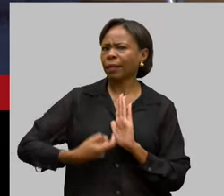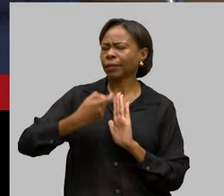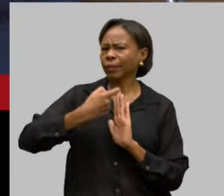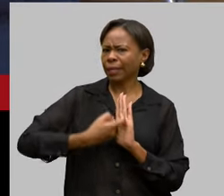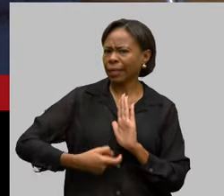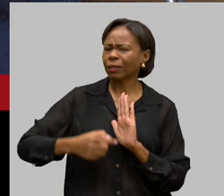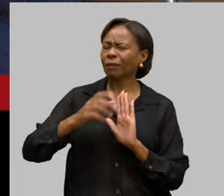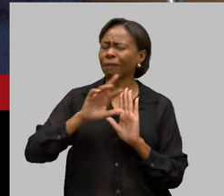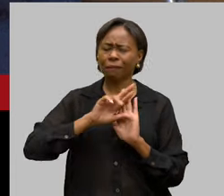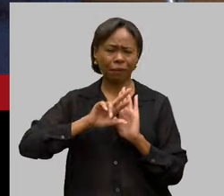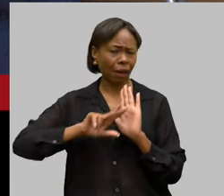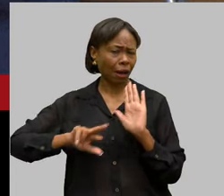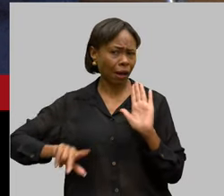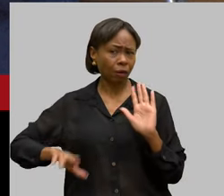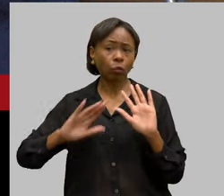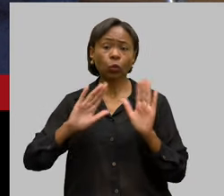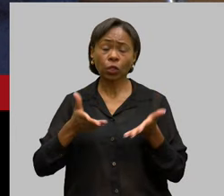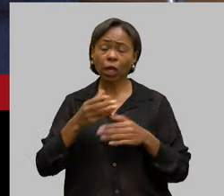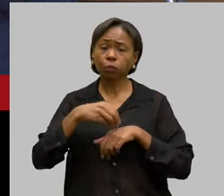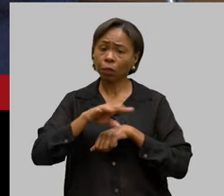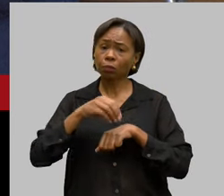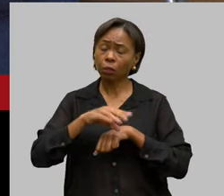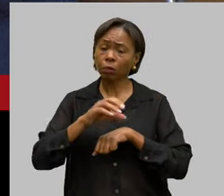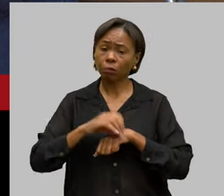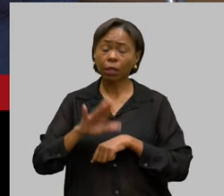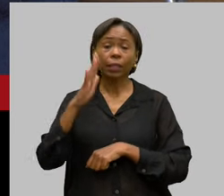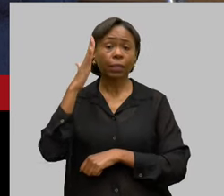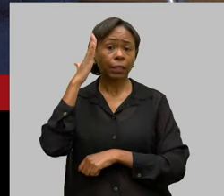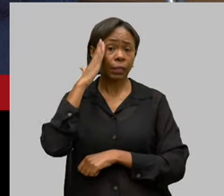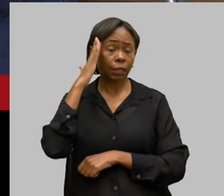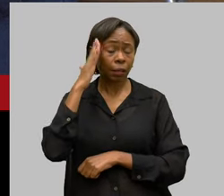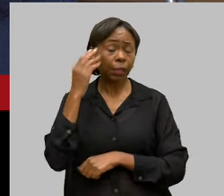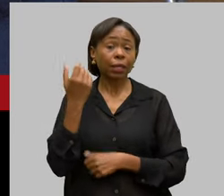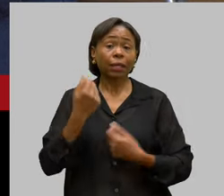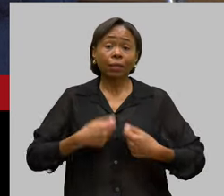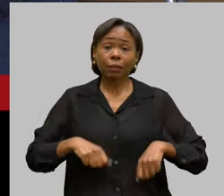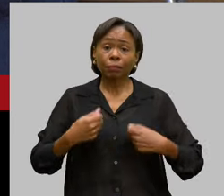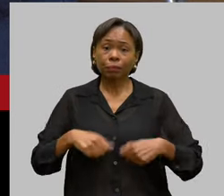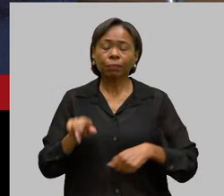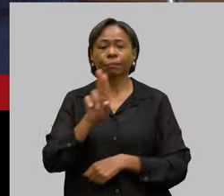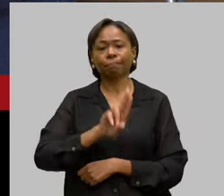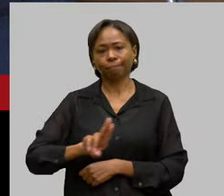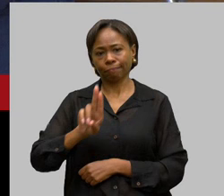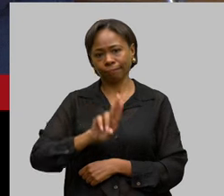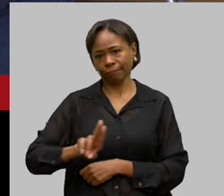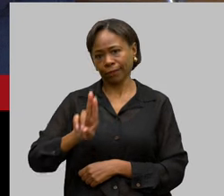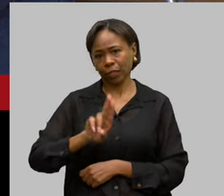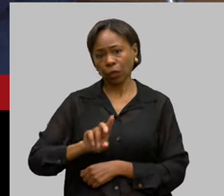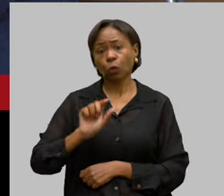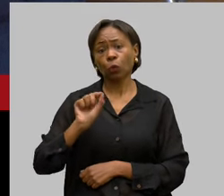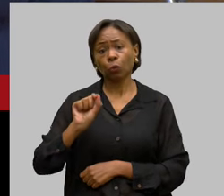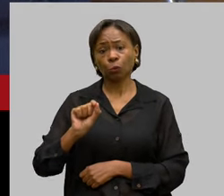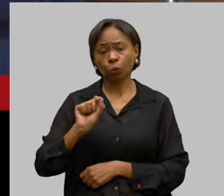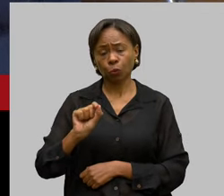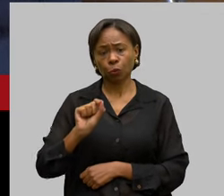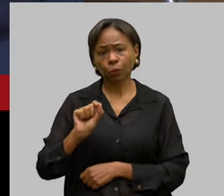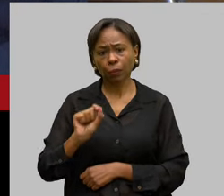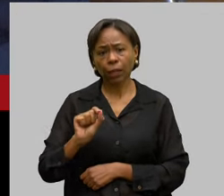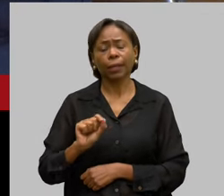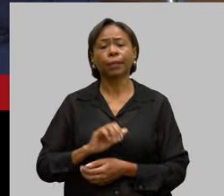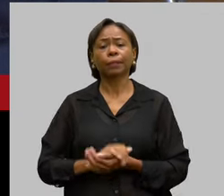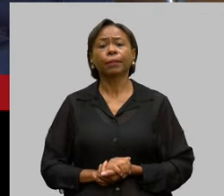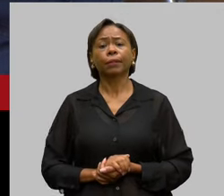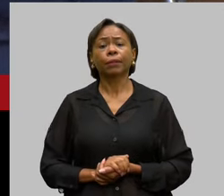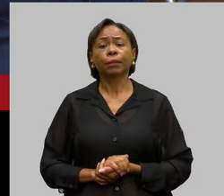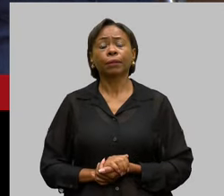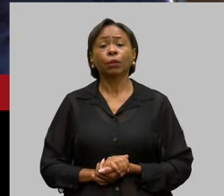grupo que entendemos a possibilidade de utilização da do imposto de